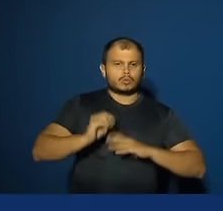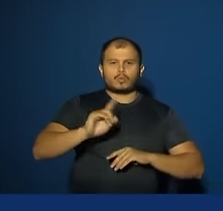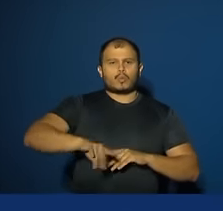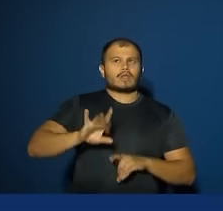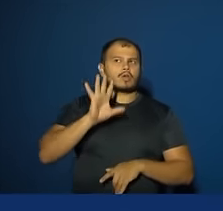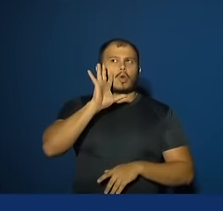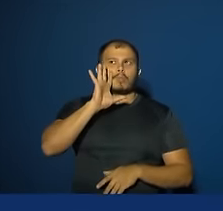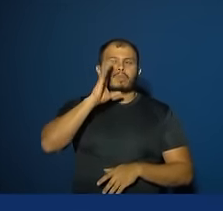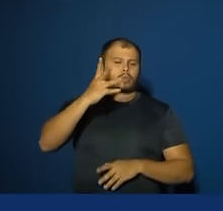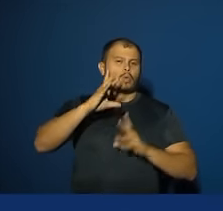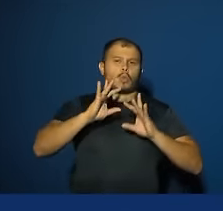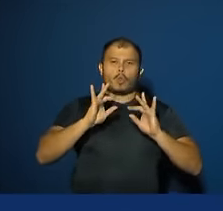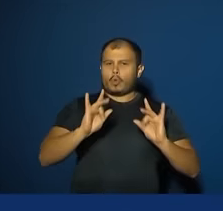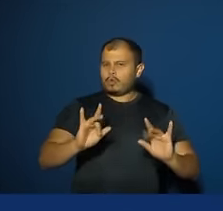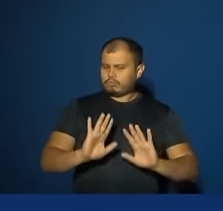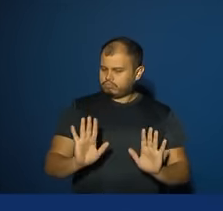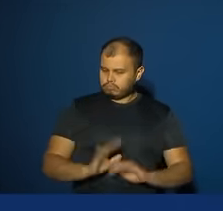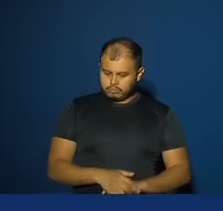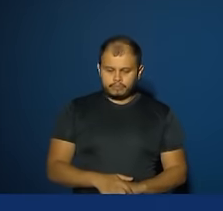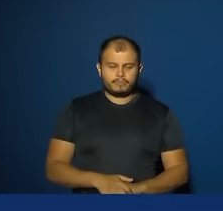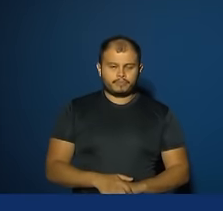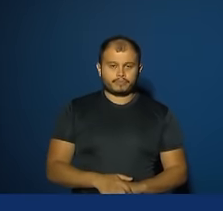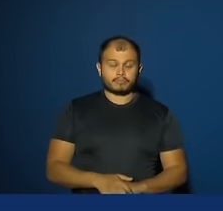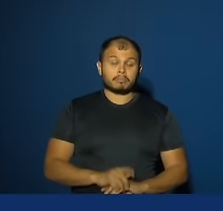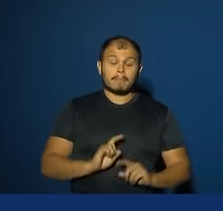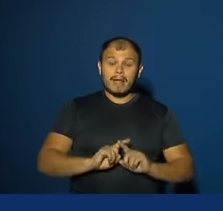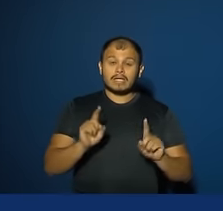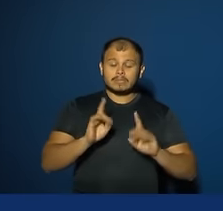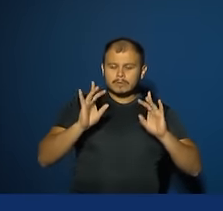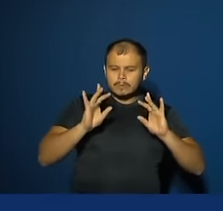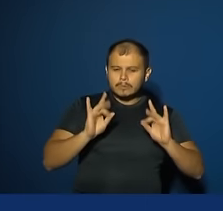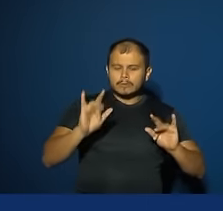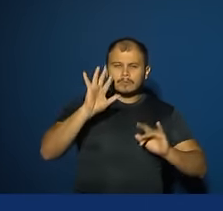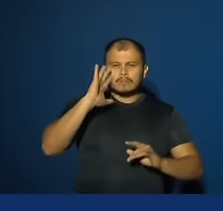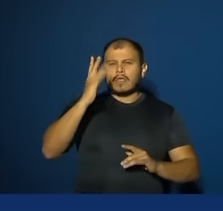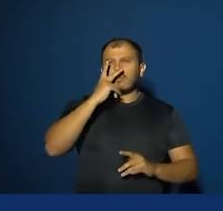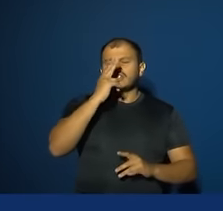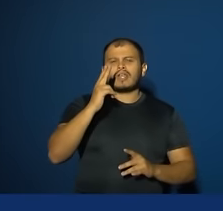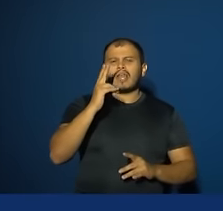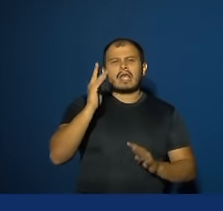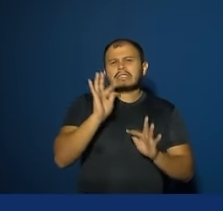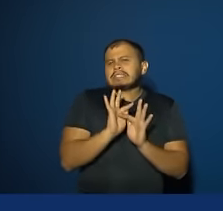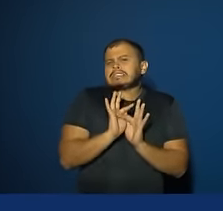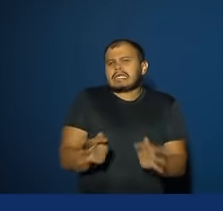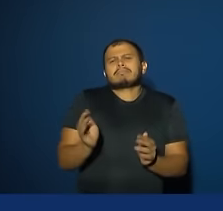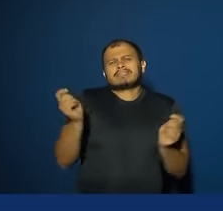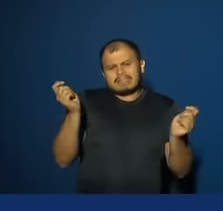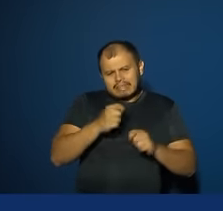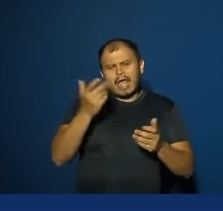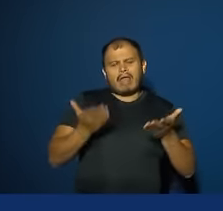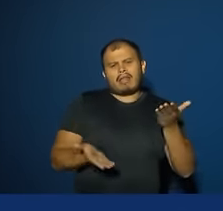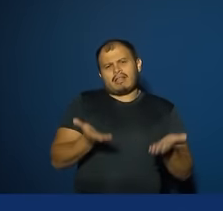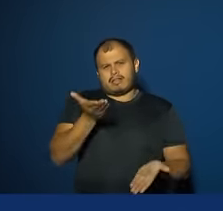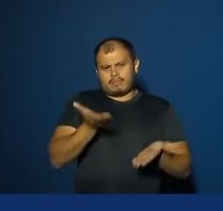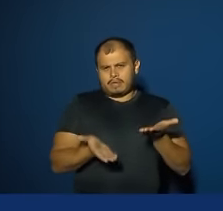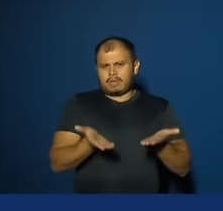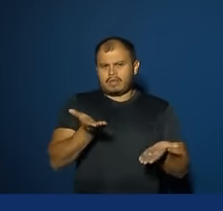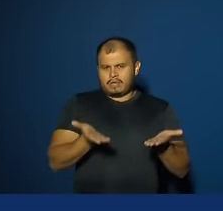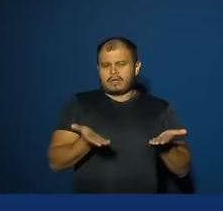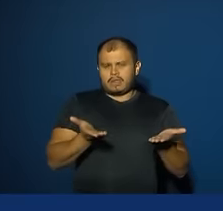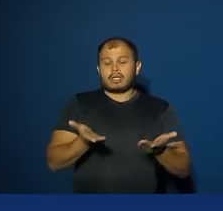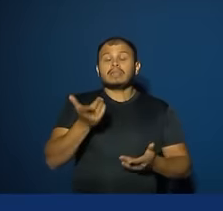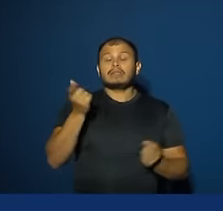sobre solvência eu acho que é relativamente simples a gente se equilibrar você vê que a gente fez algumas medidas